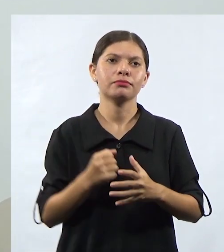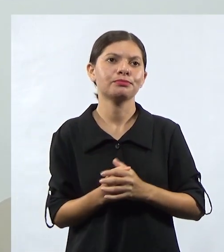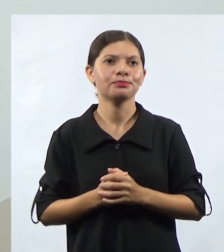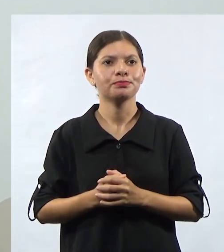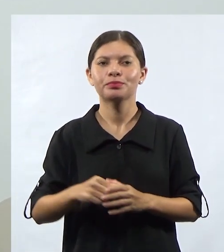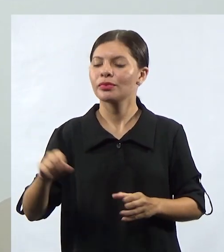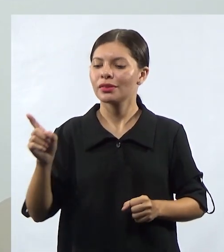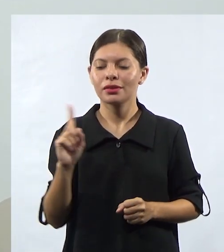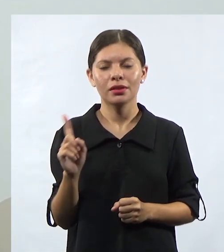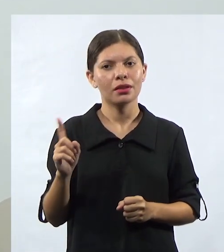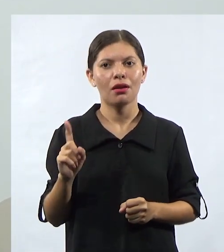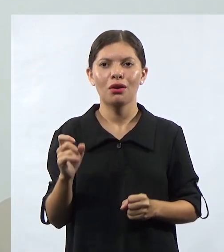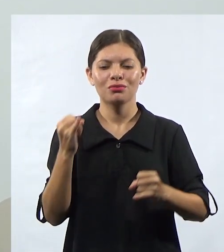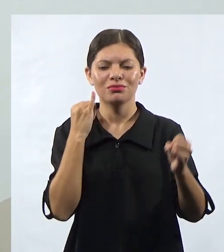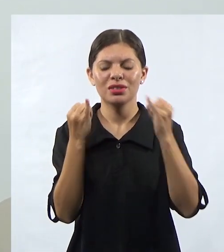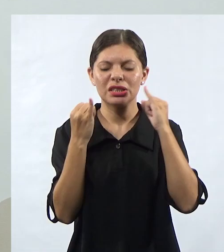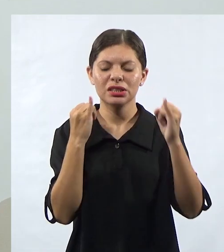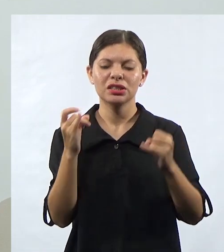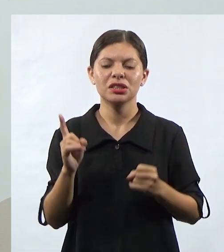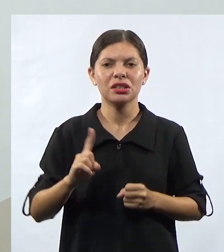Saulo. O grupo